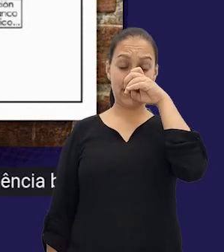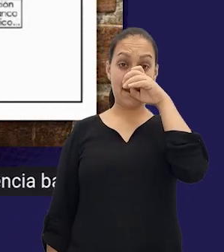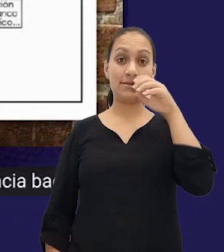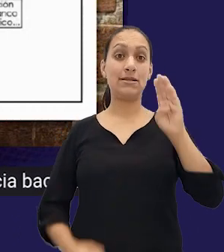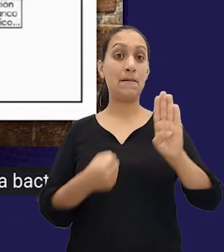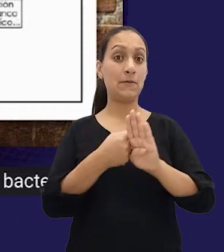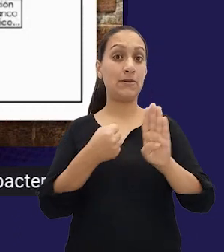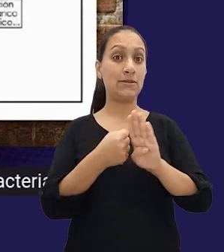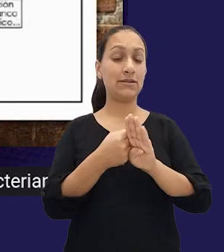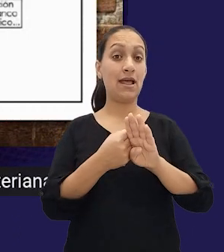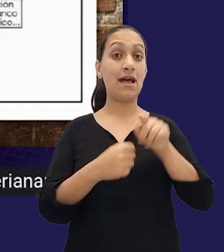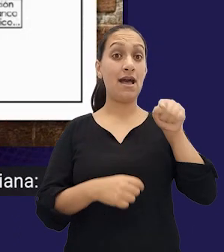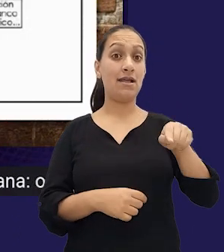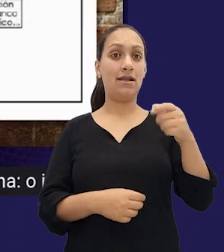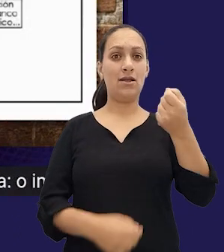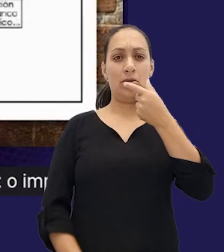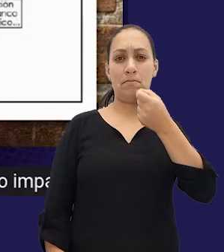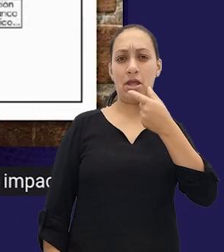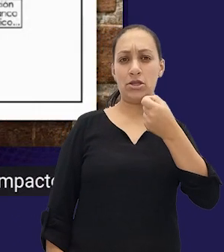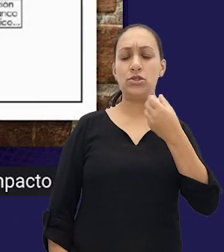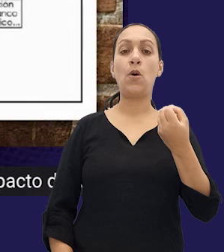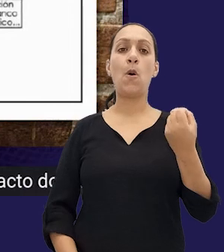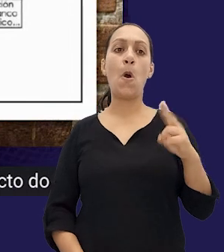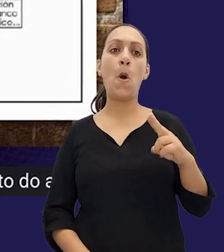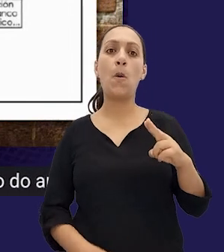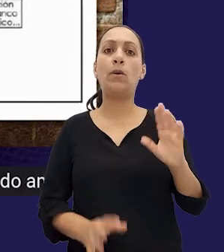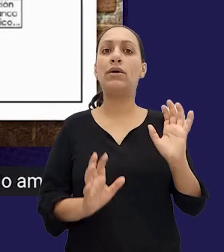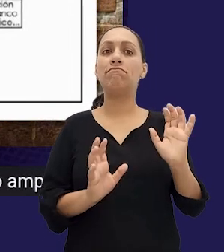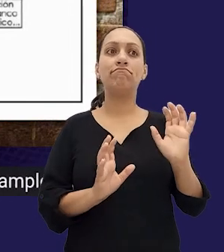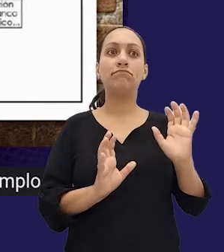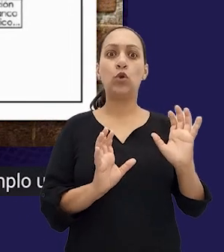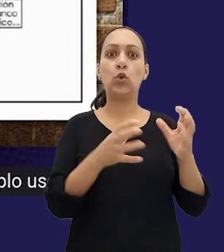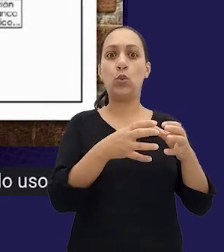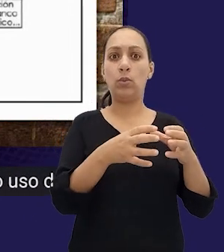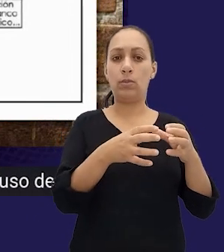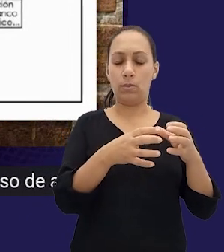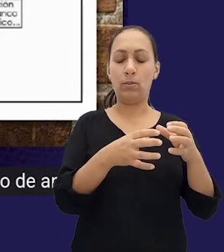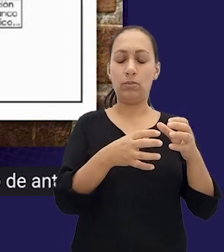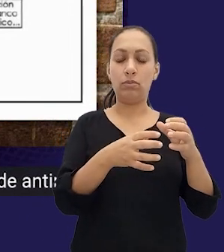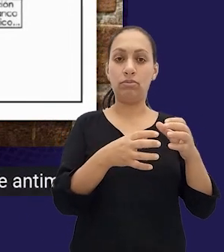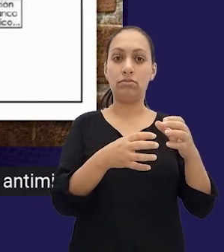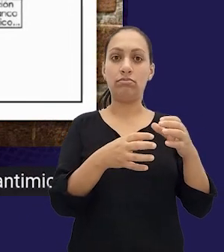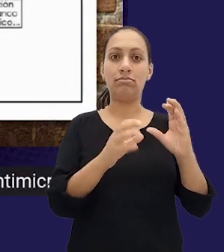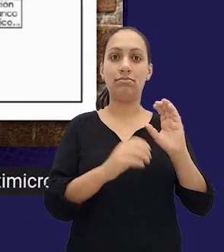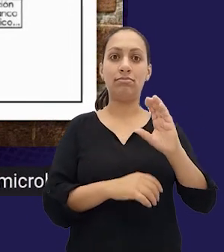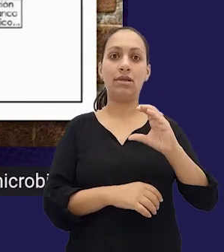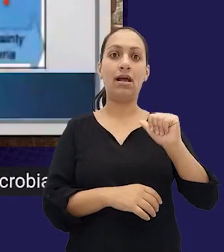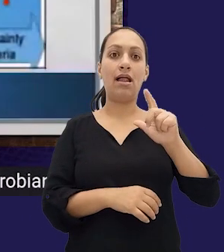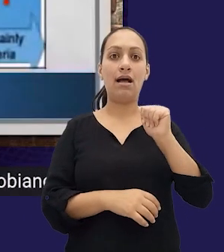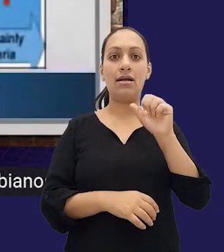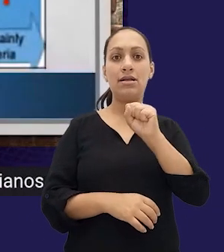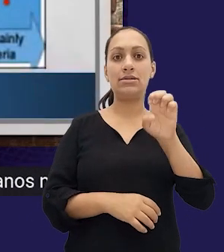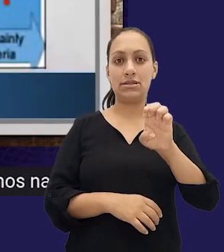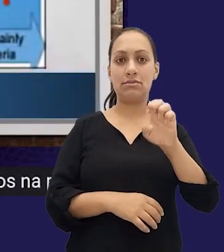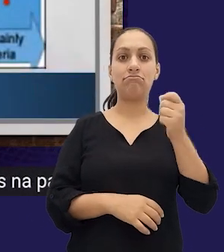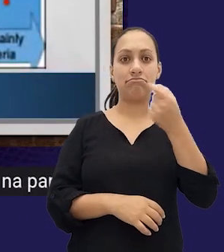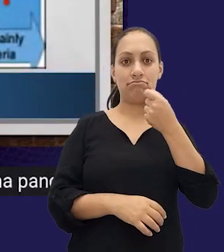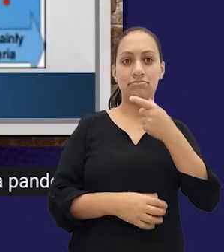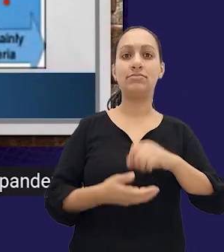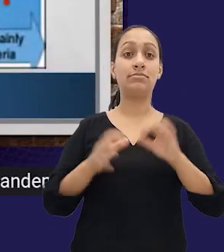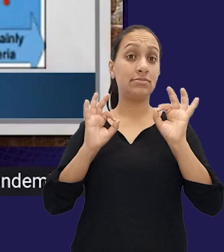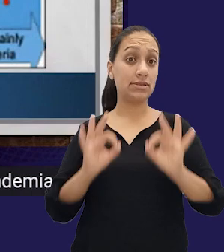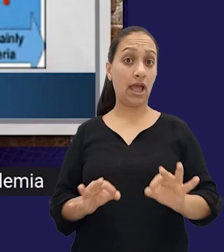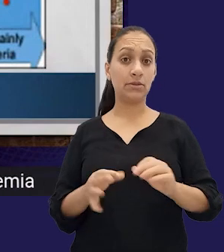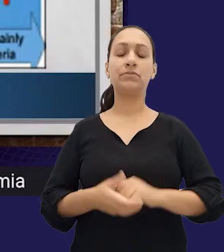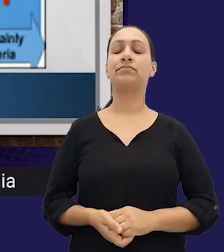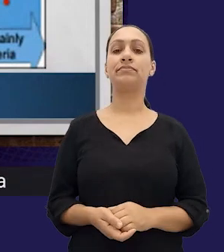bactéria frente àquela droga, ou àquela classe de drogas, ou até frente a muitas drogas. Certo? Dito